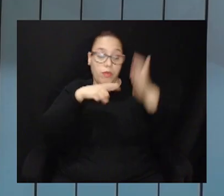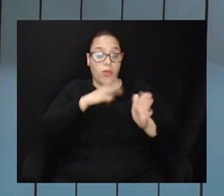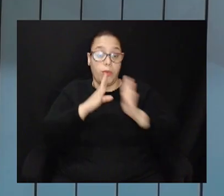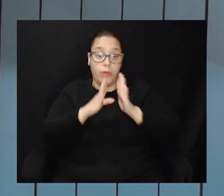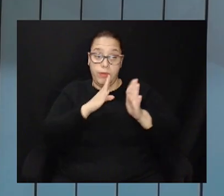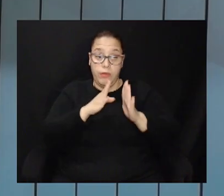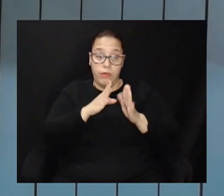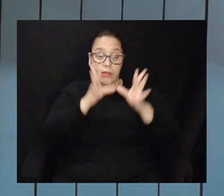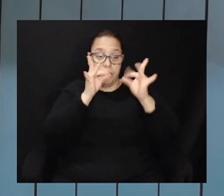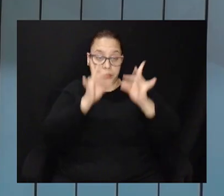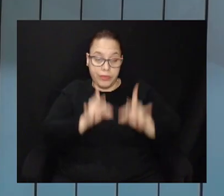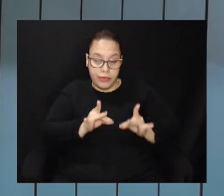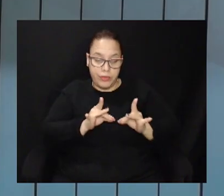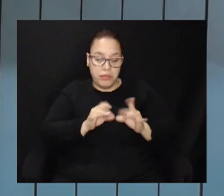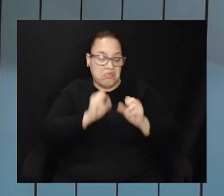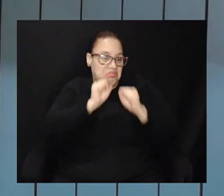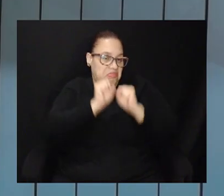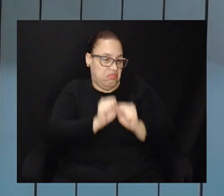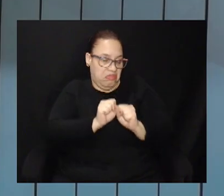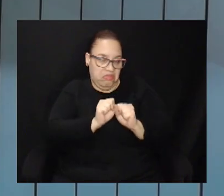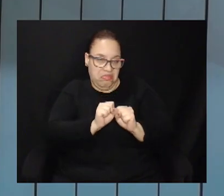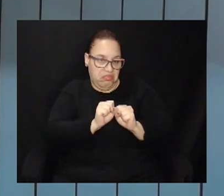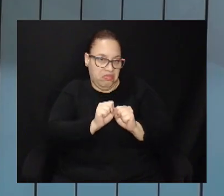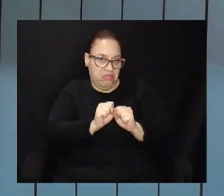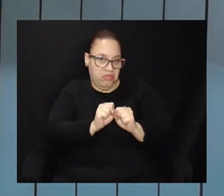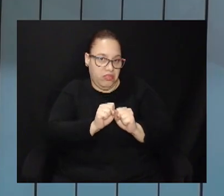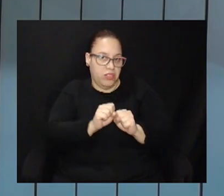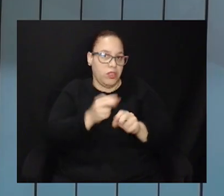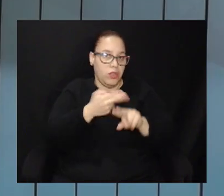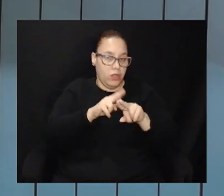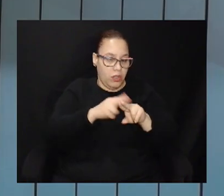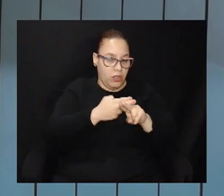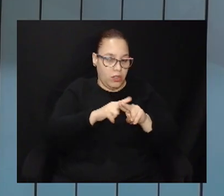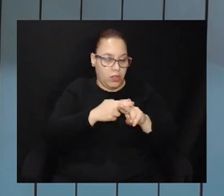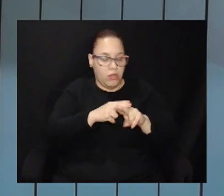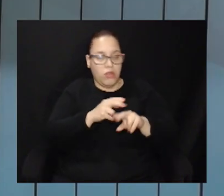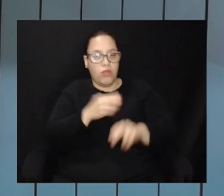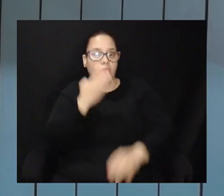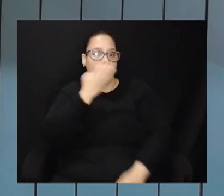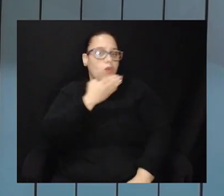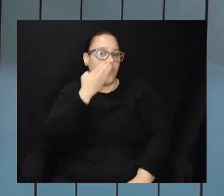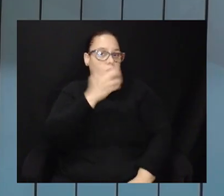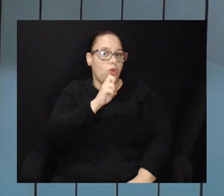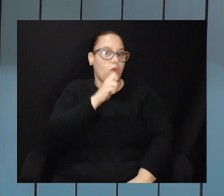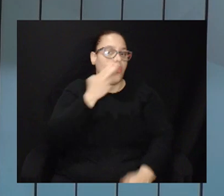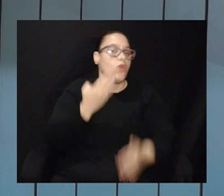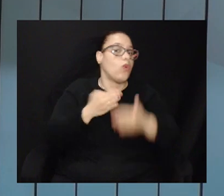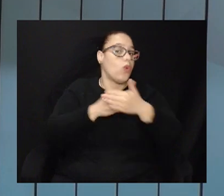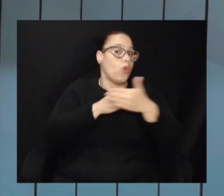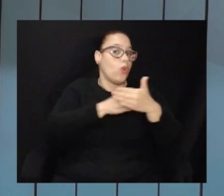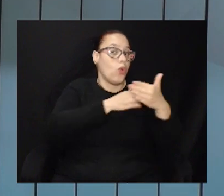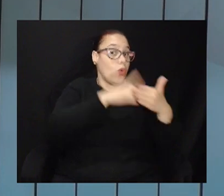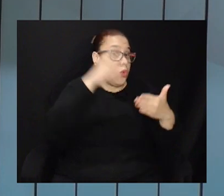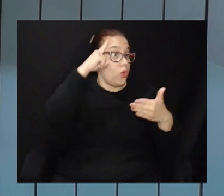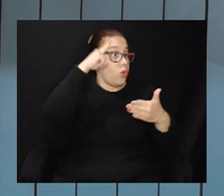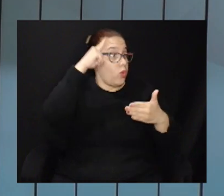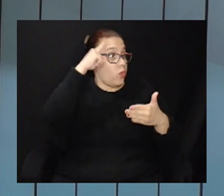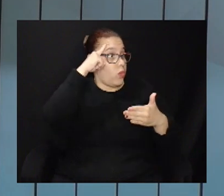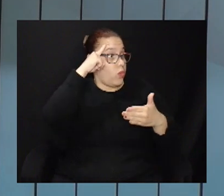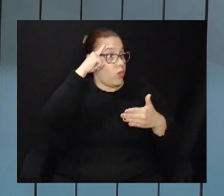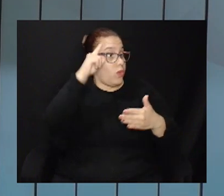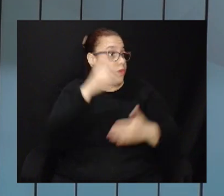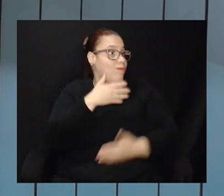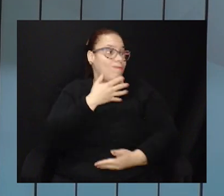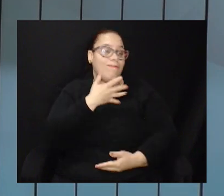gente pode comer um chocolatinho, pode comer um doce, esse limite diário, né? Porque tem gente que não consegue mesmo